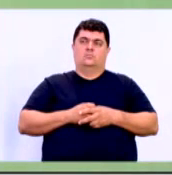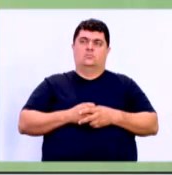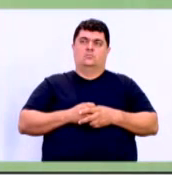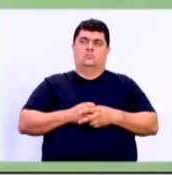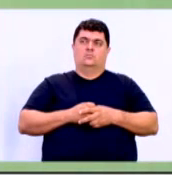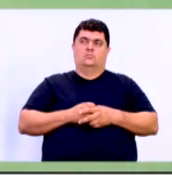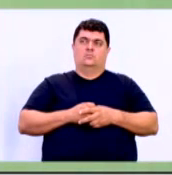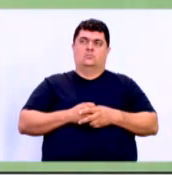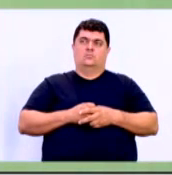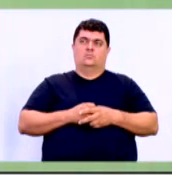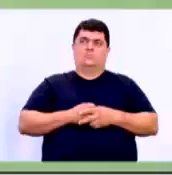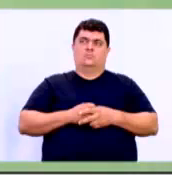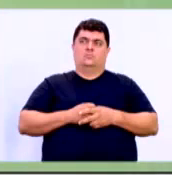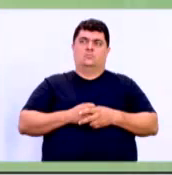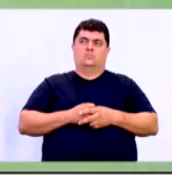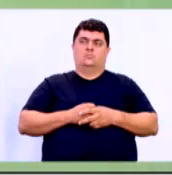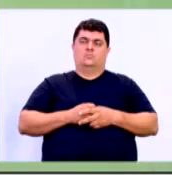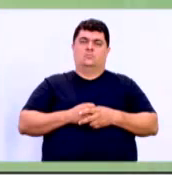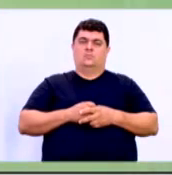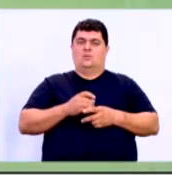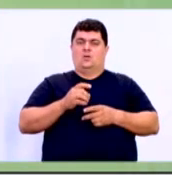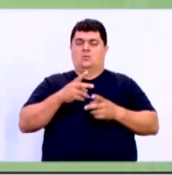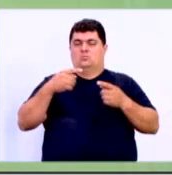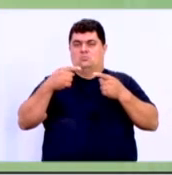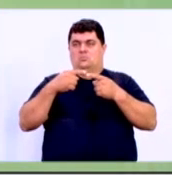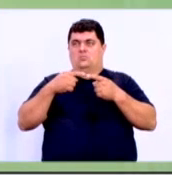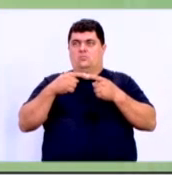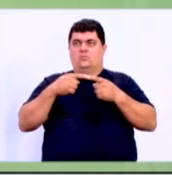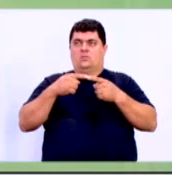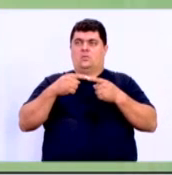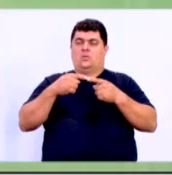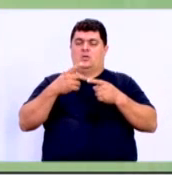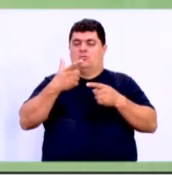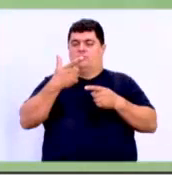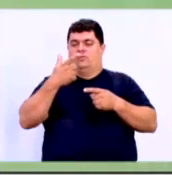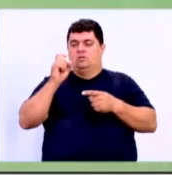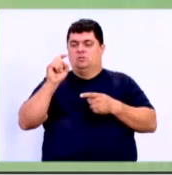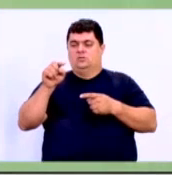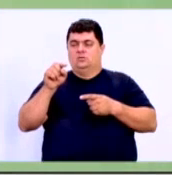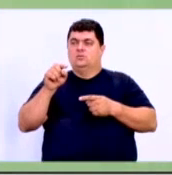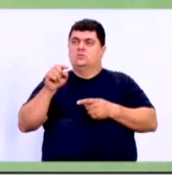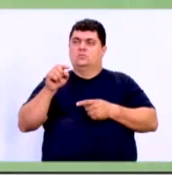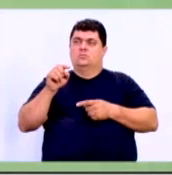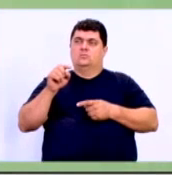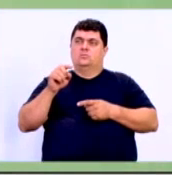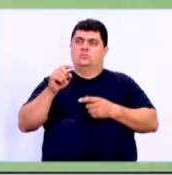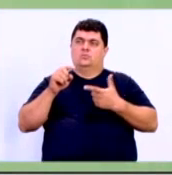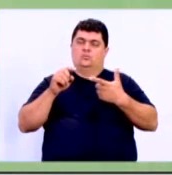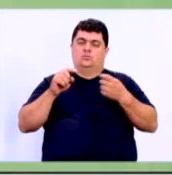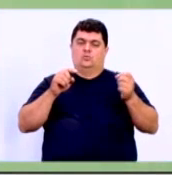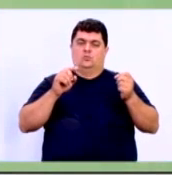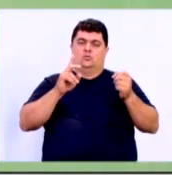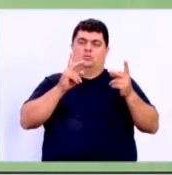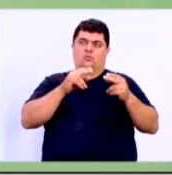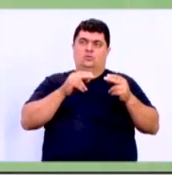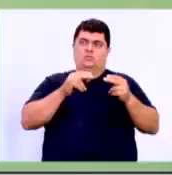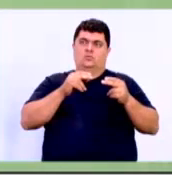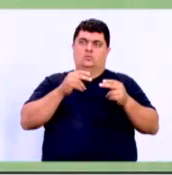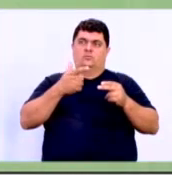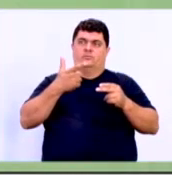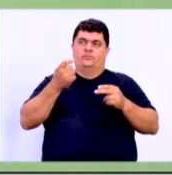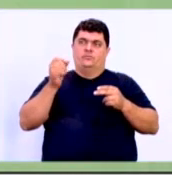para 2.500 unidades, então para 2.000 unidades ele vai ter um valor